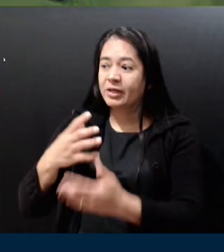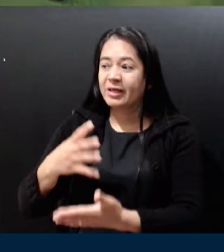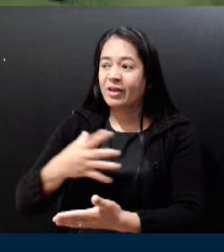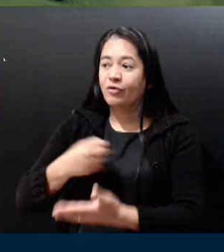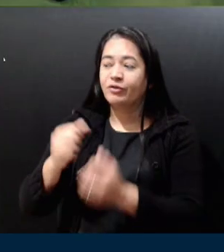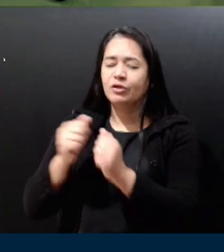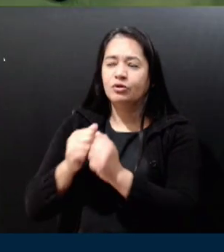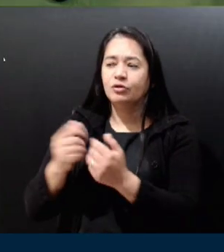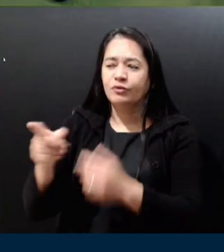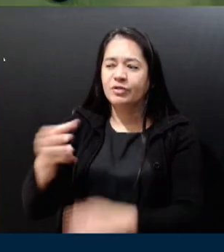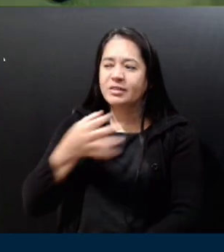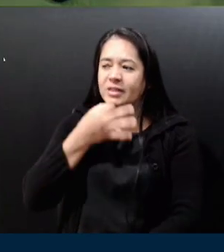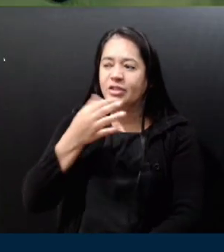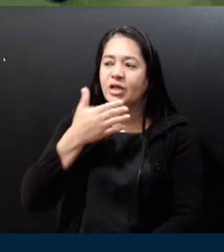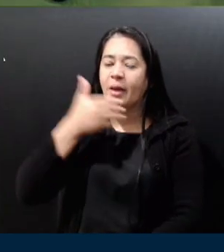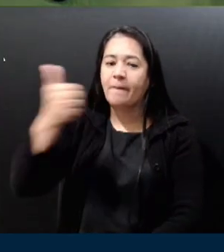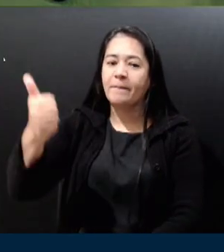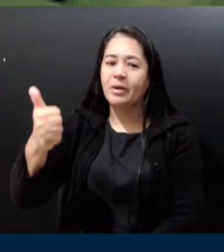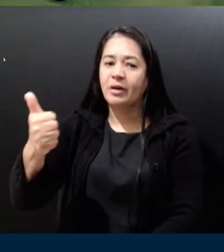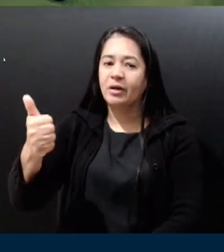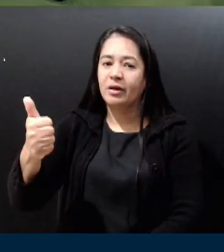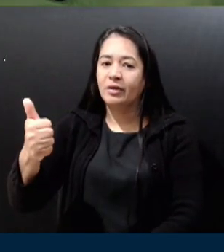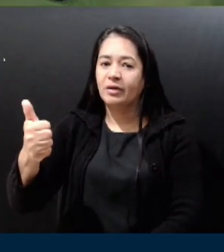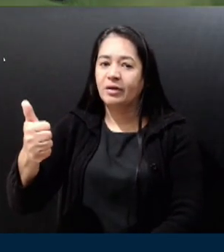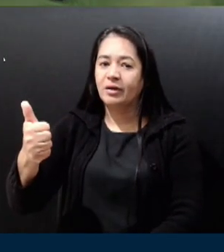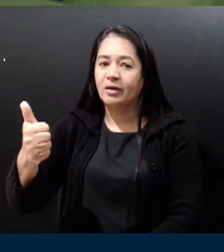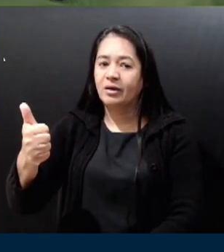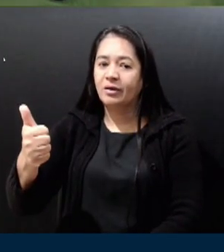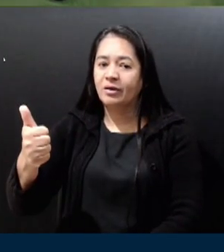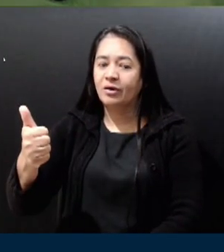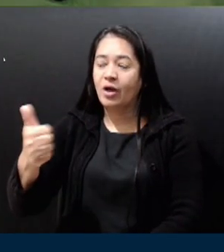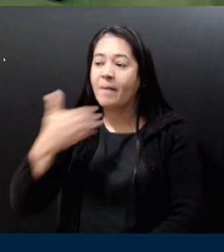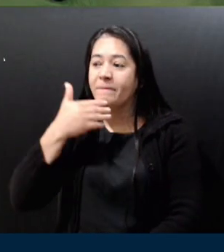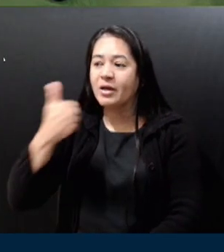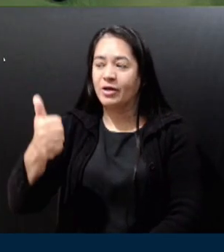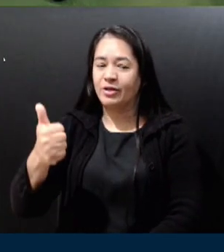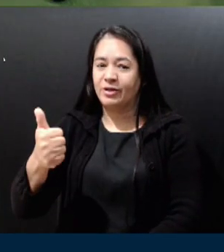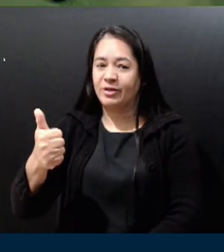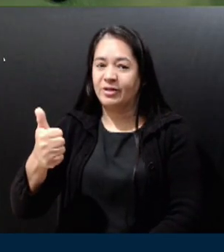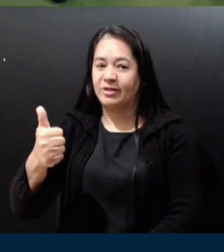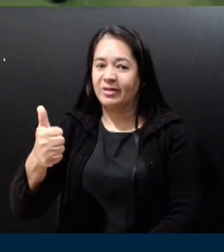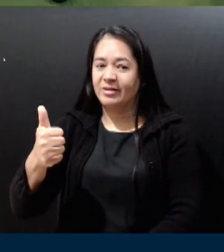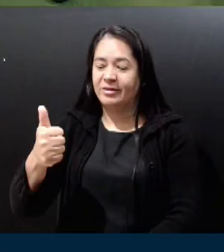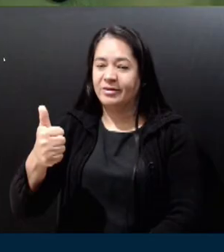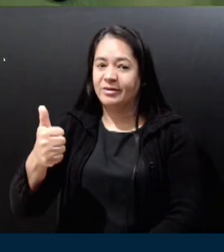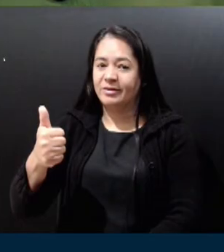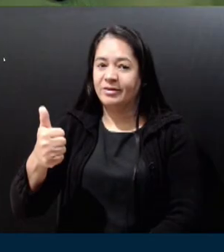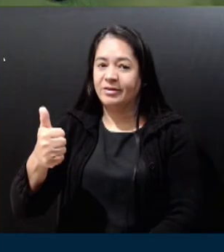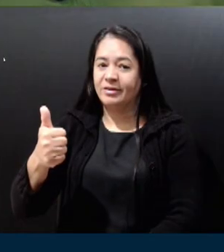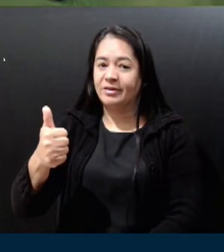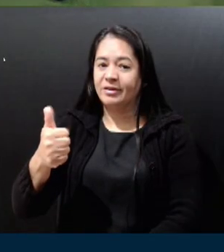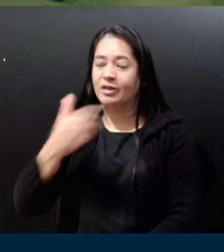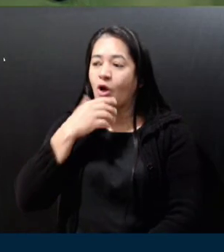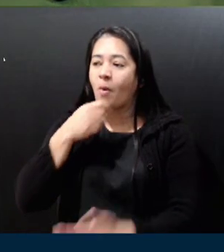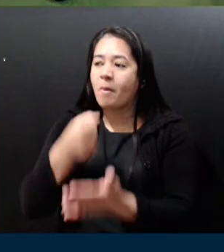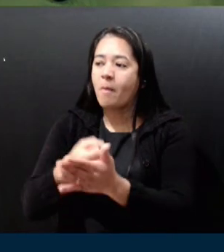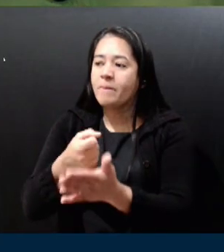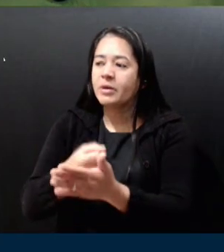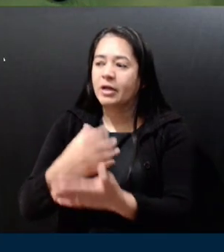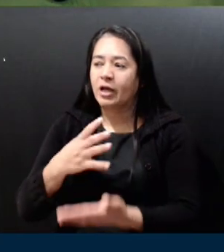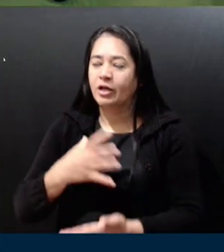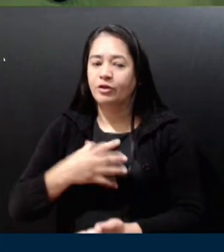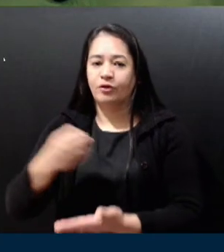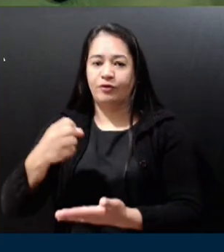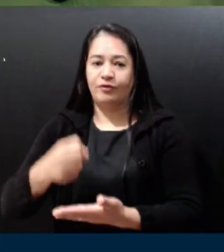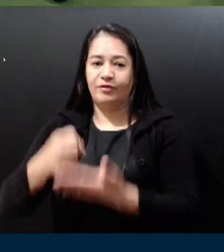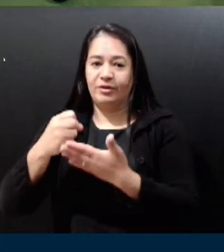melhor, ter uma tradutora, é melhor que esse pai é obrigado a pegar o filho que ele não quer ter? O que